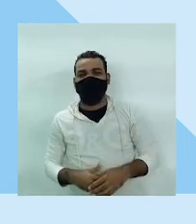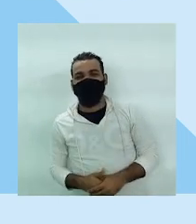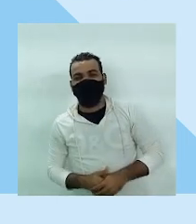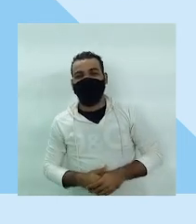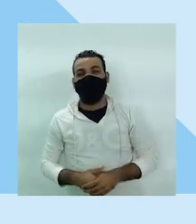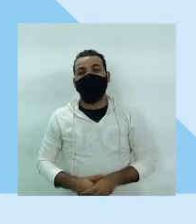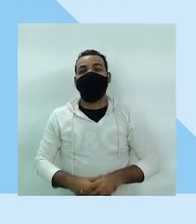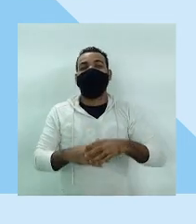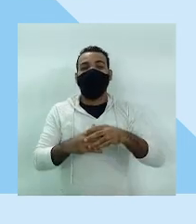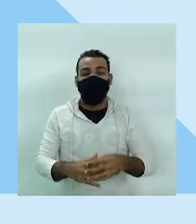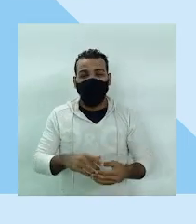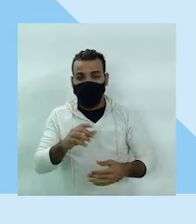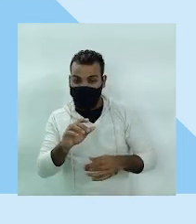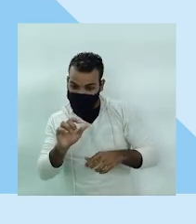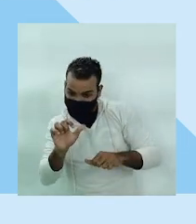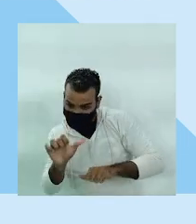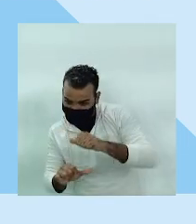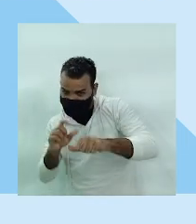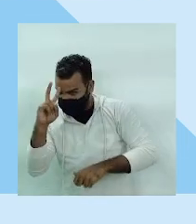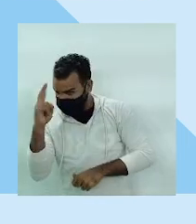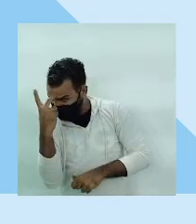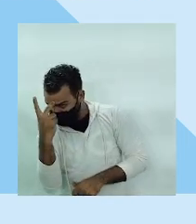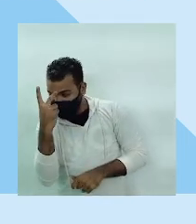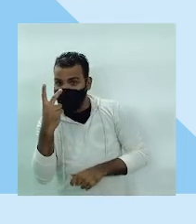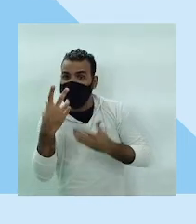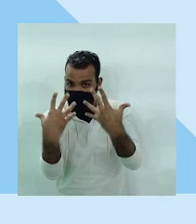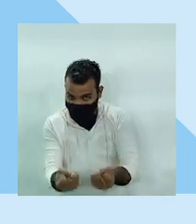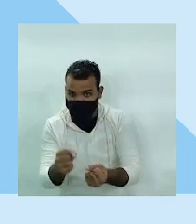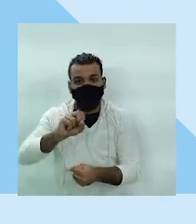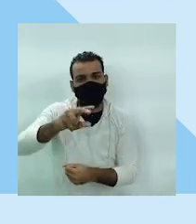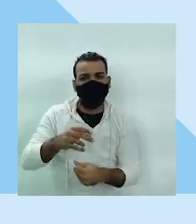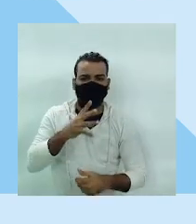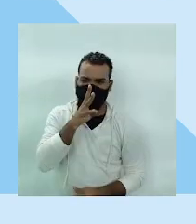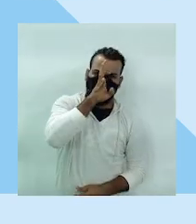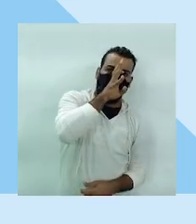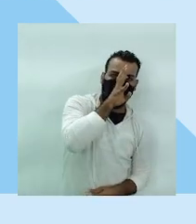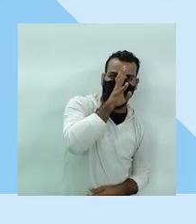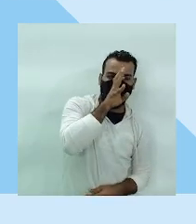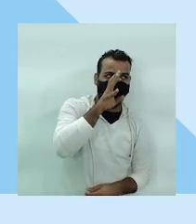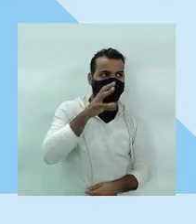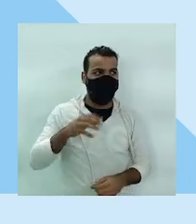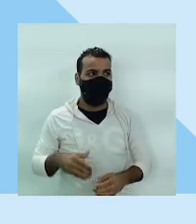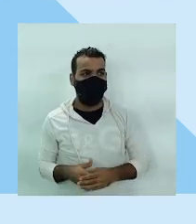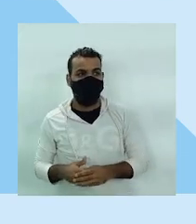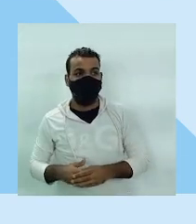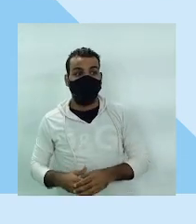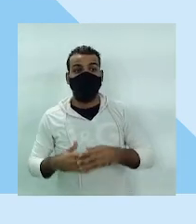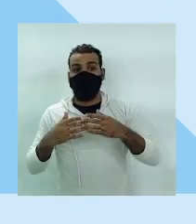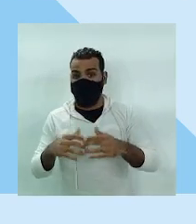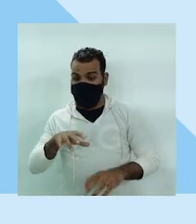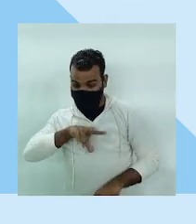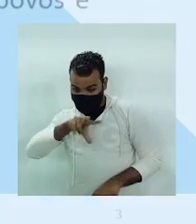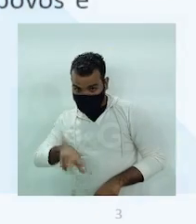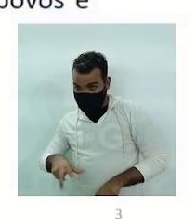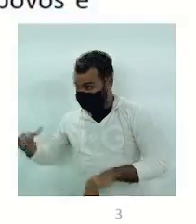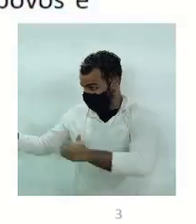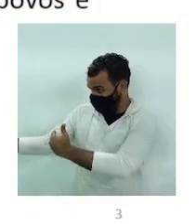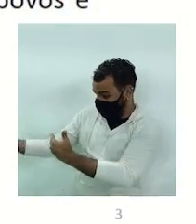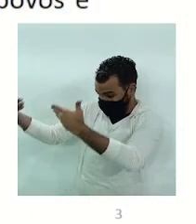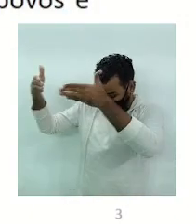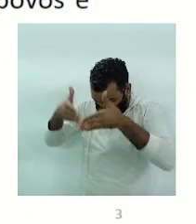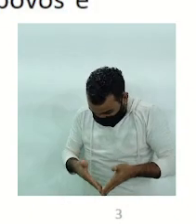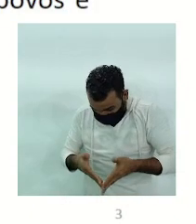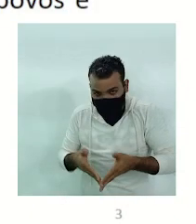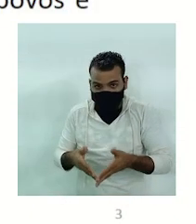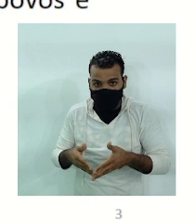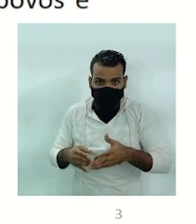Ou resistência. Será que eles resistem? Então veja, com a chegada dos colonizadores